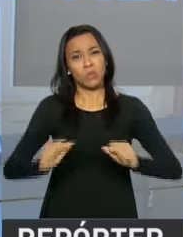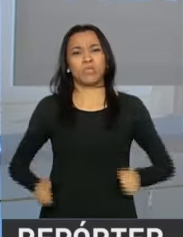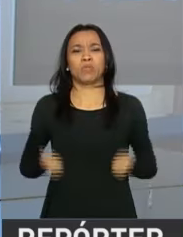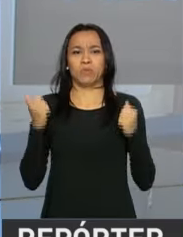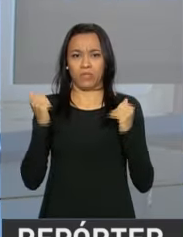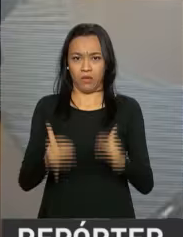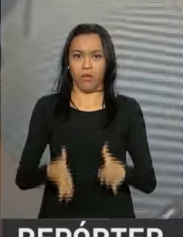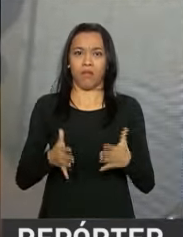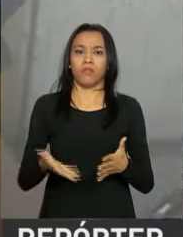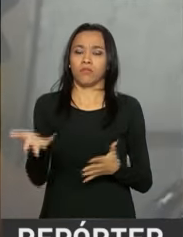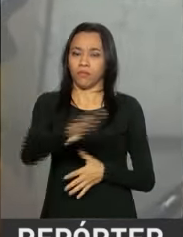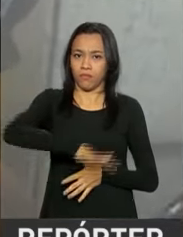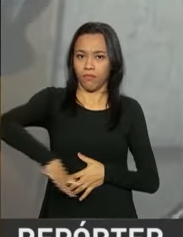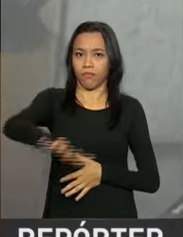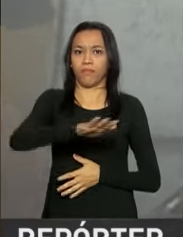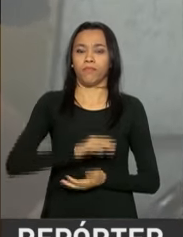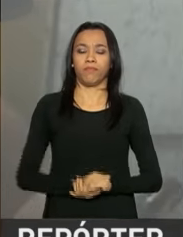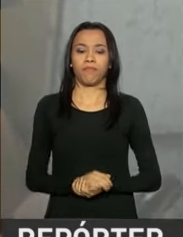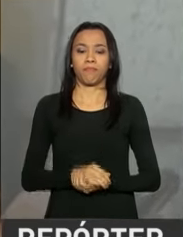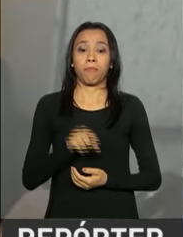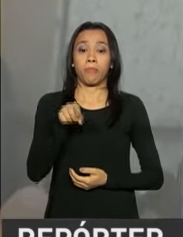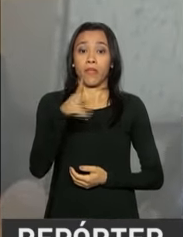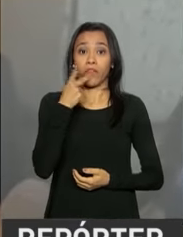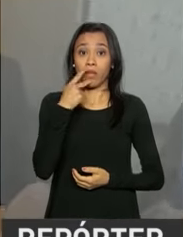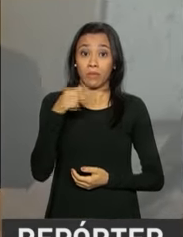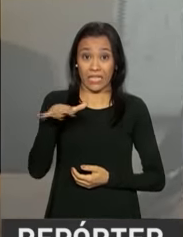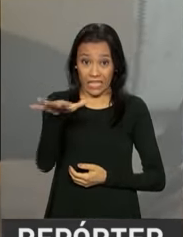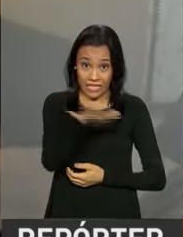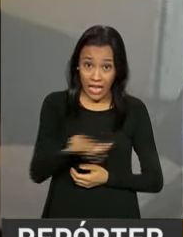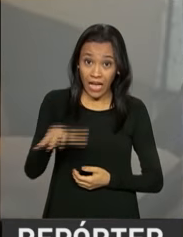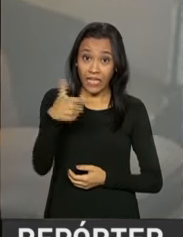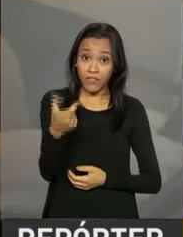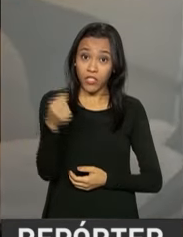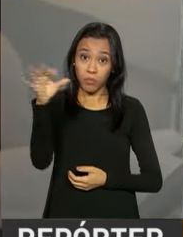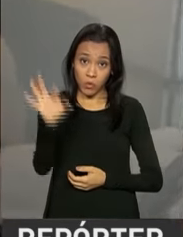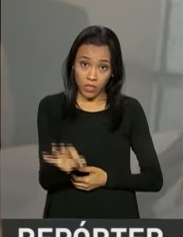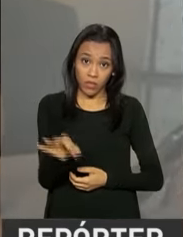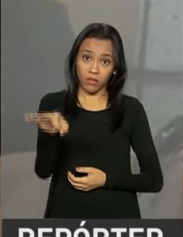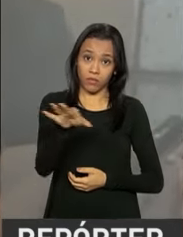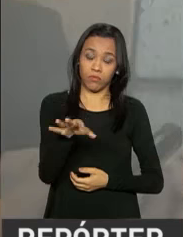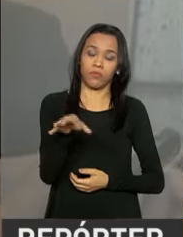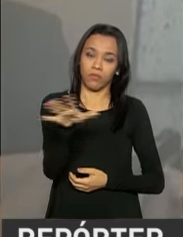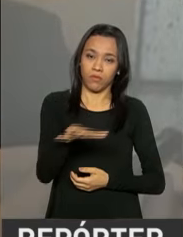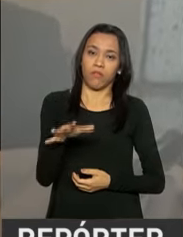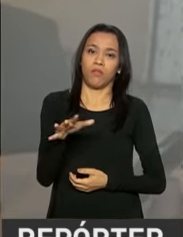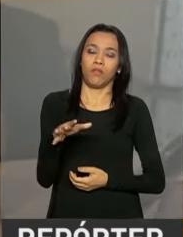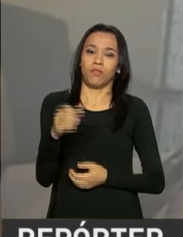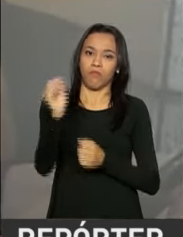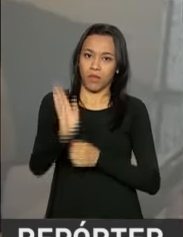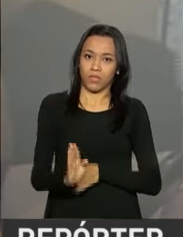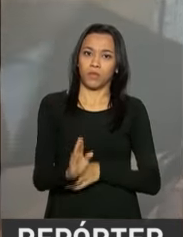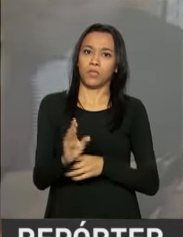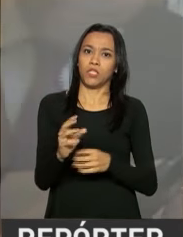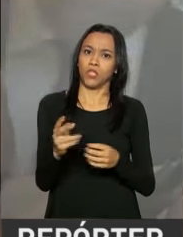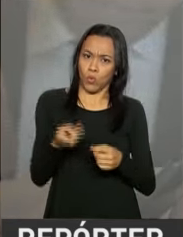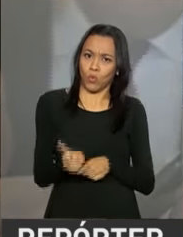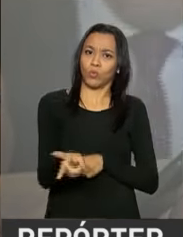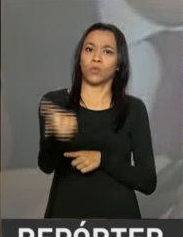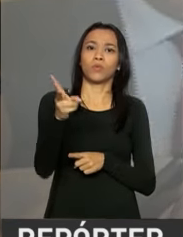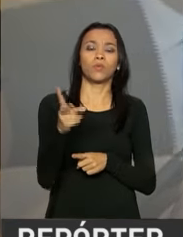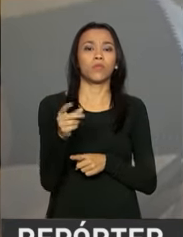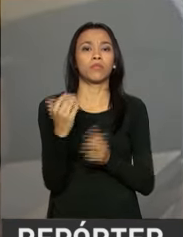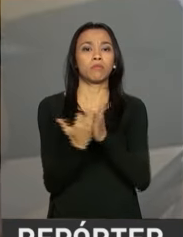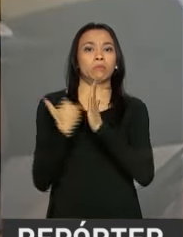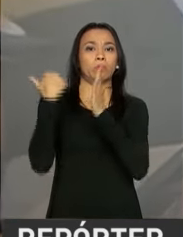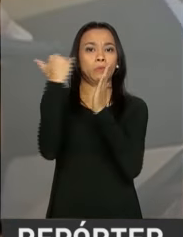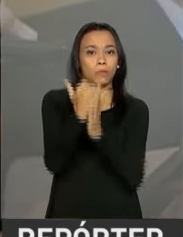de produção. Esse setor tem 20% da produção no Brasil, portanto ele contribui o dobro do seu peso eh na questão do